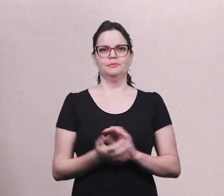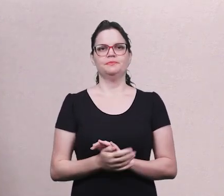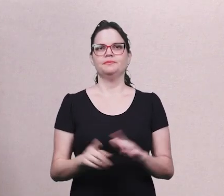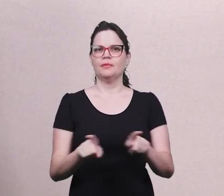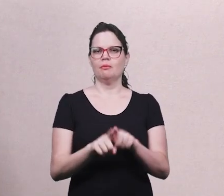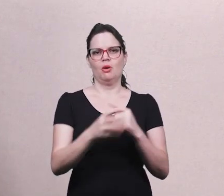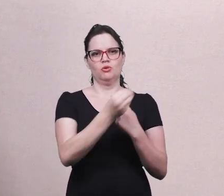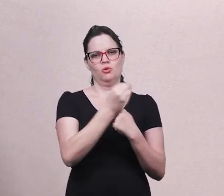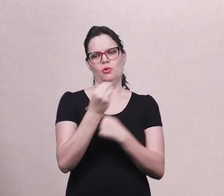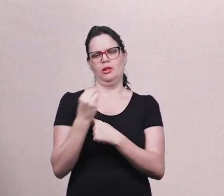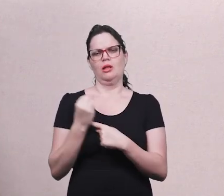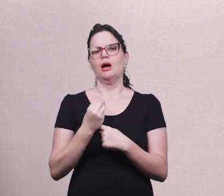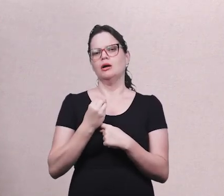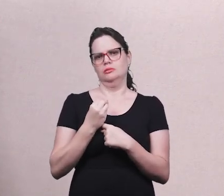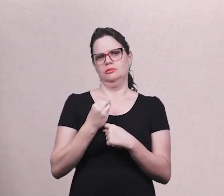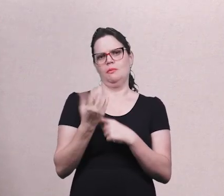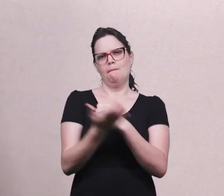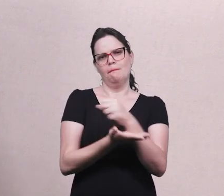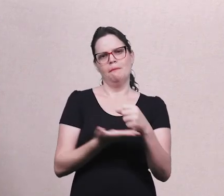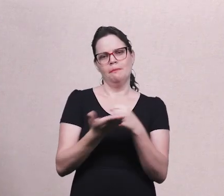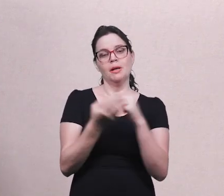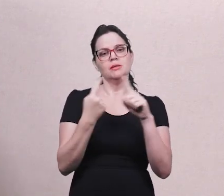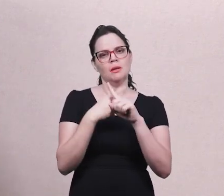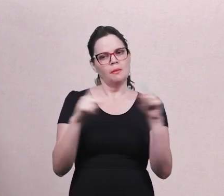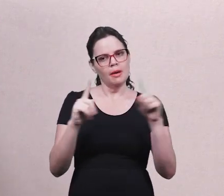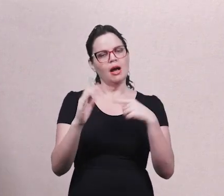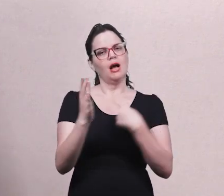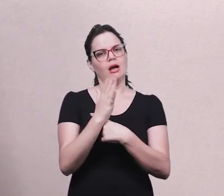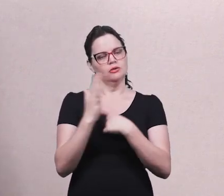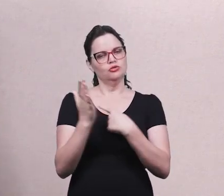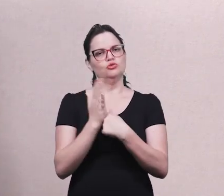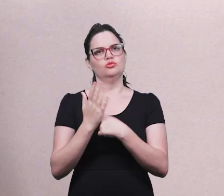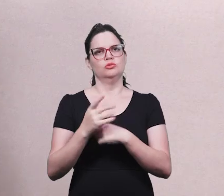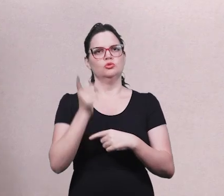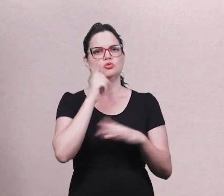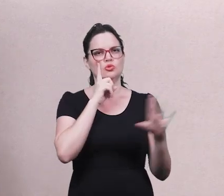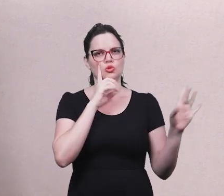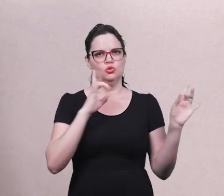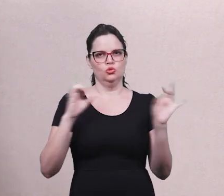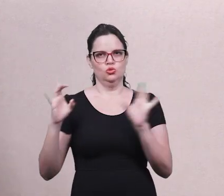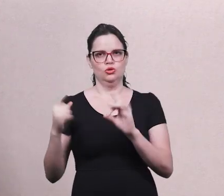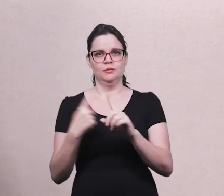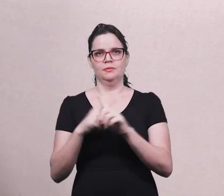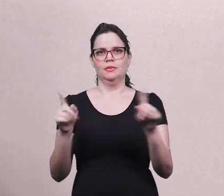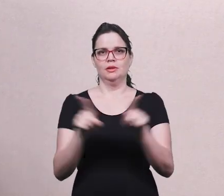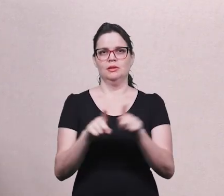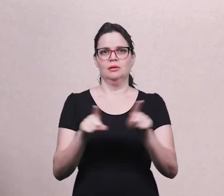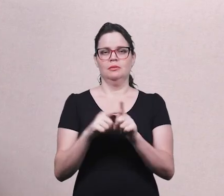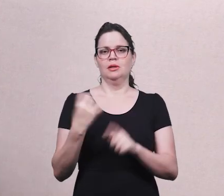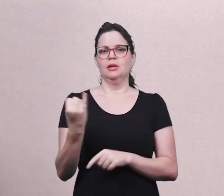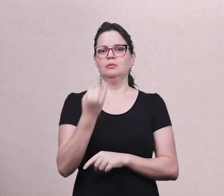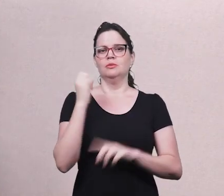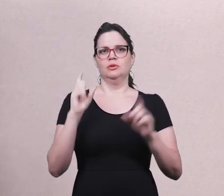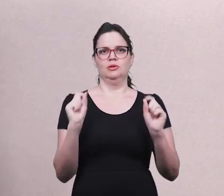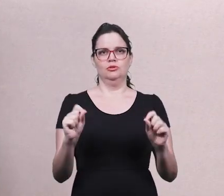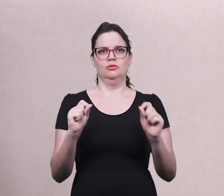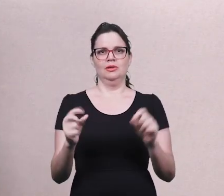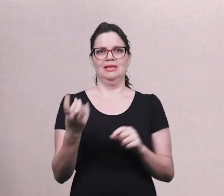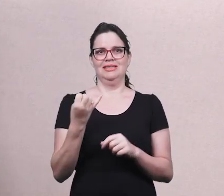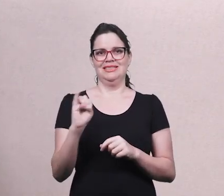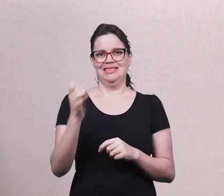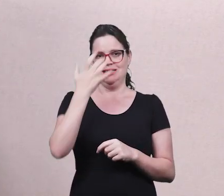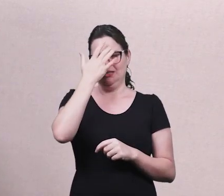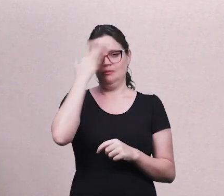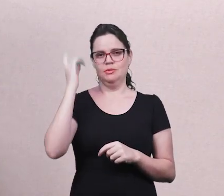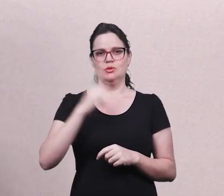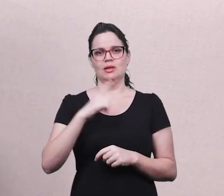ajuda. São cuidados básicos, mas que fazem diferença no seu dia a dia. Agora, é importante destacar, Dani,